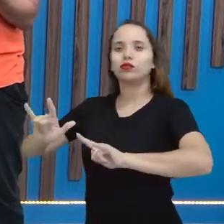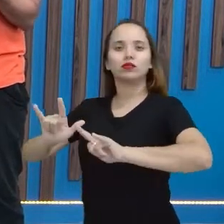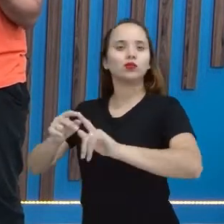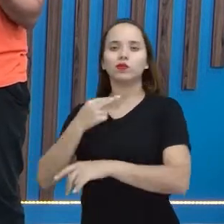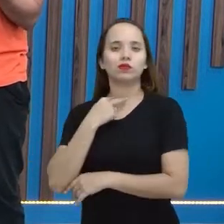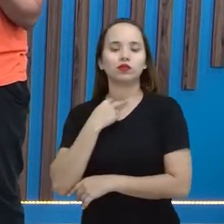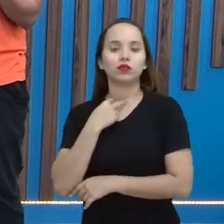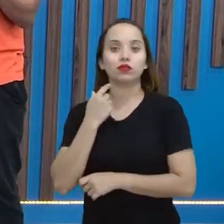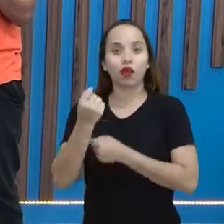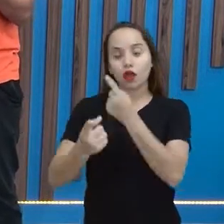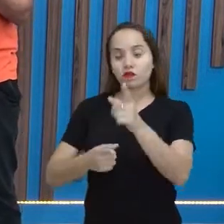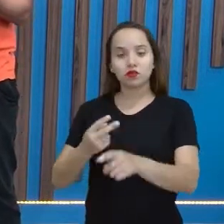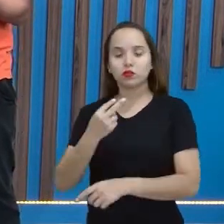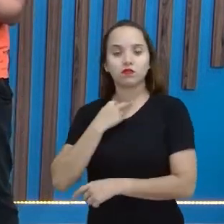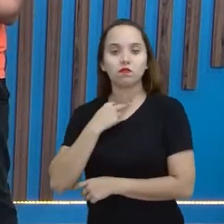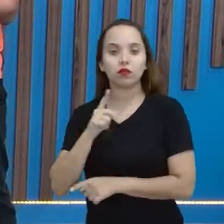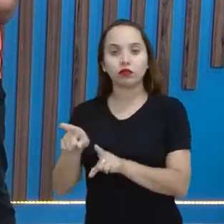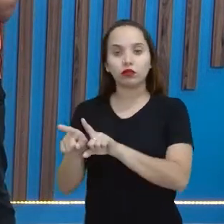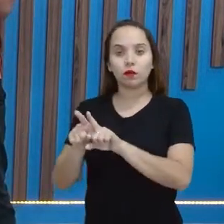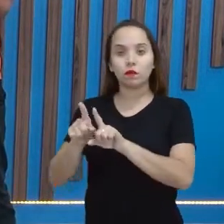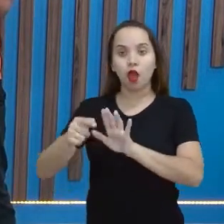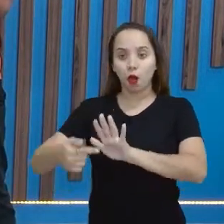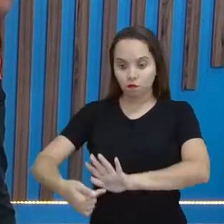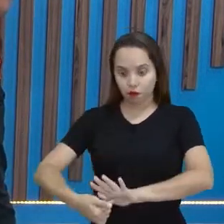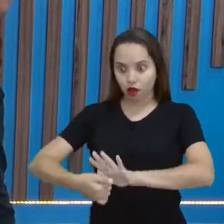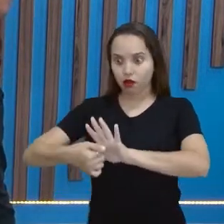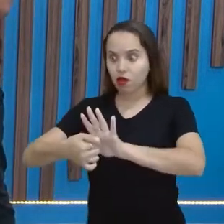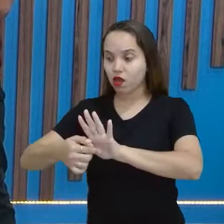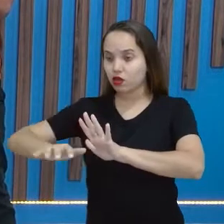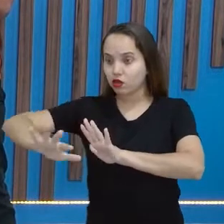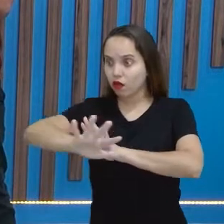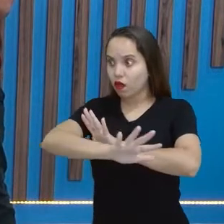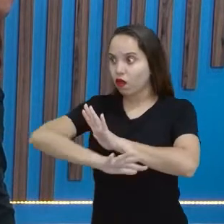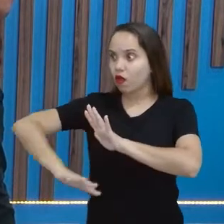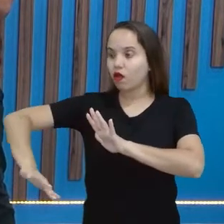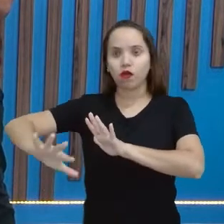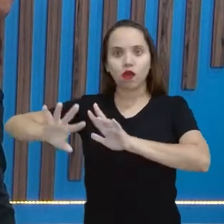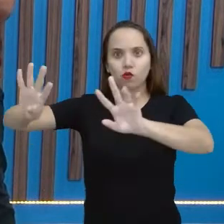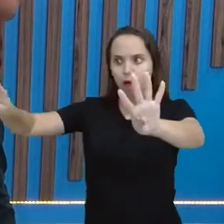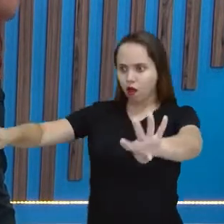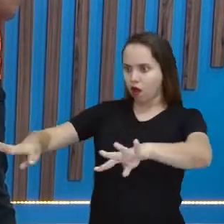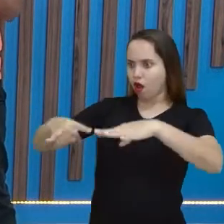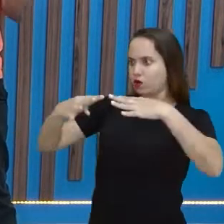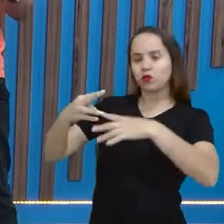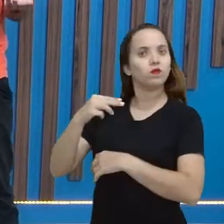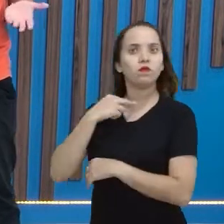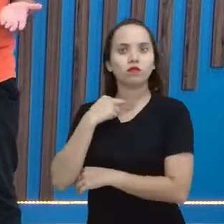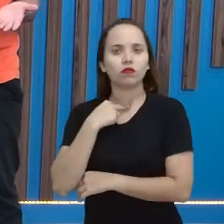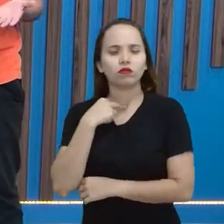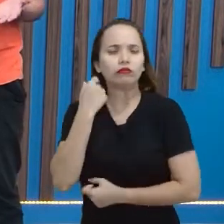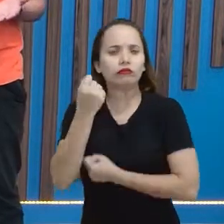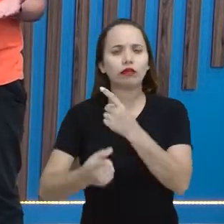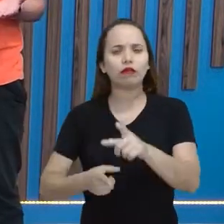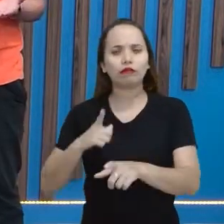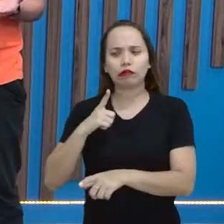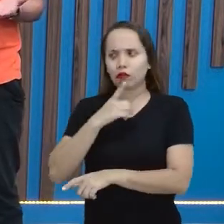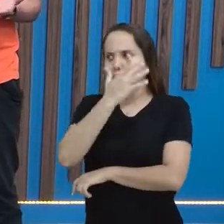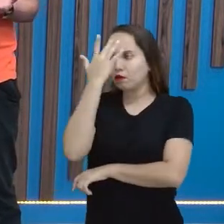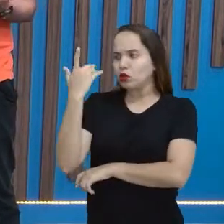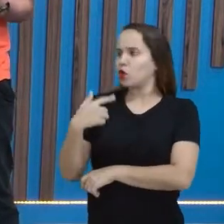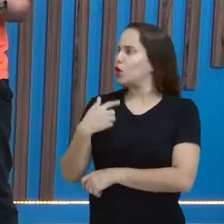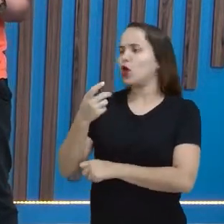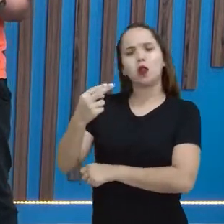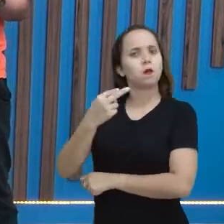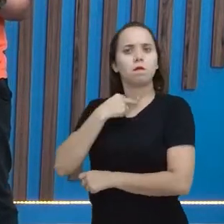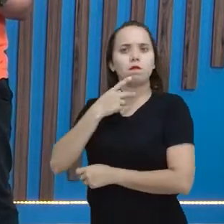público. Sim. Né? Mulheres, principalmente. Pessoas que não podem professar sua fé. Né? Então,